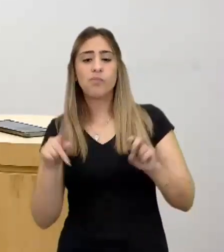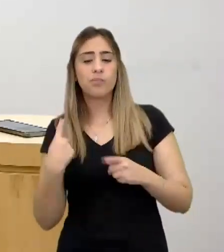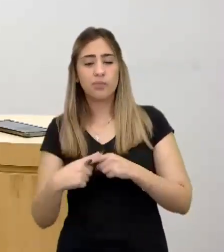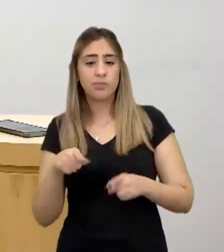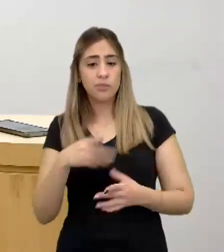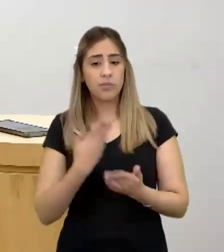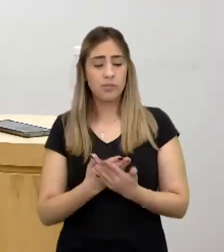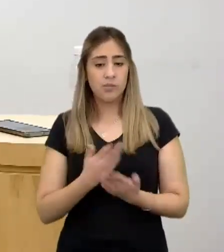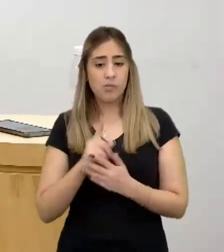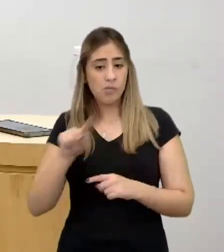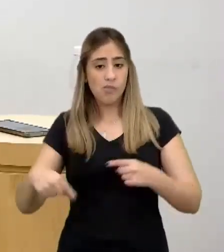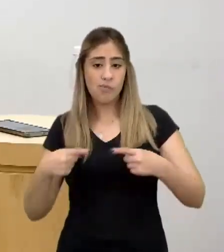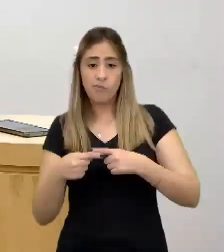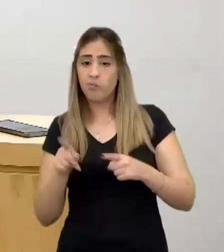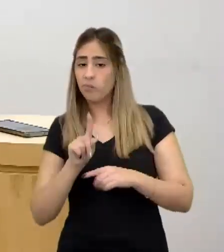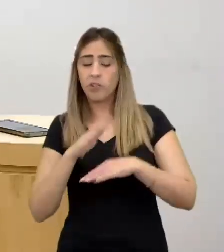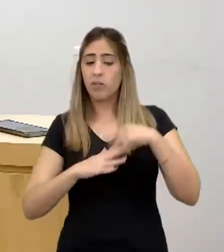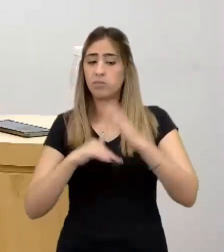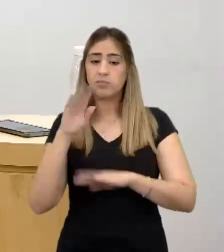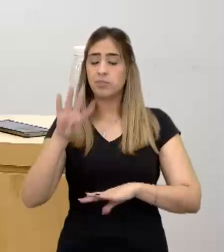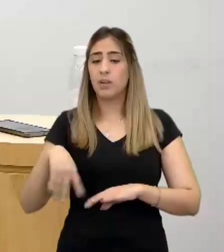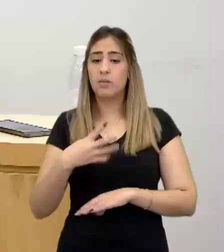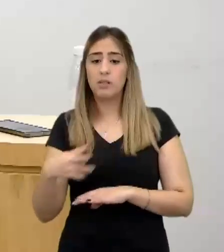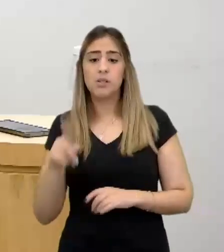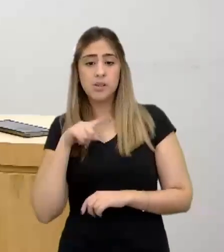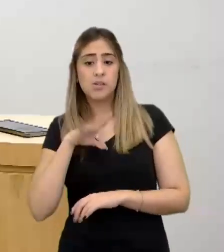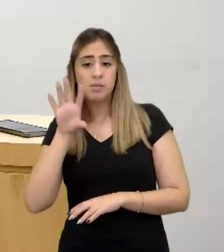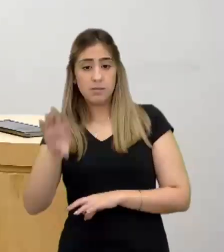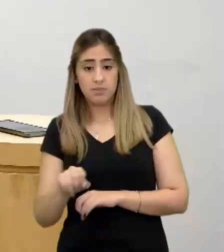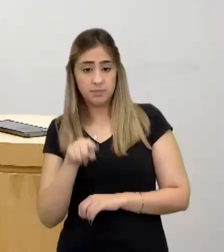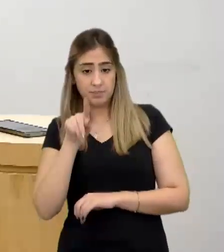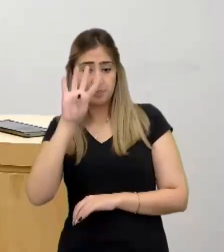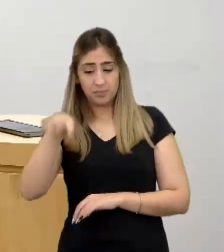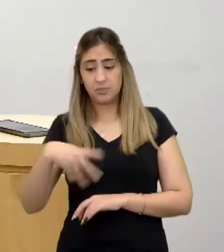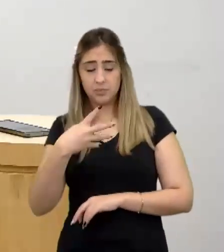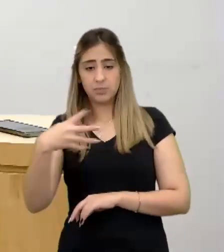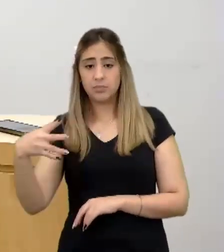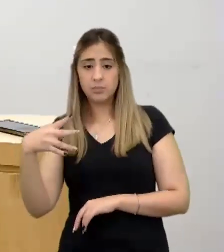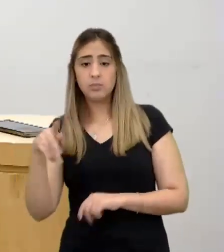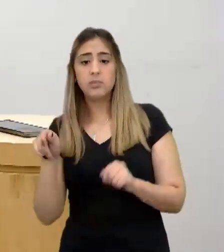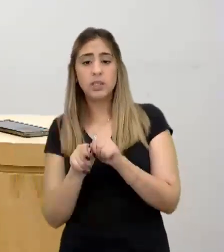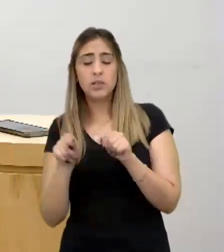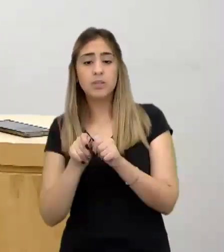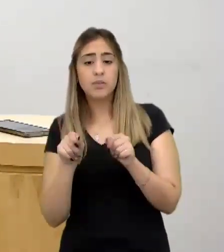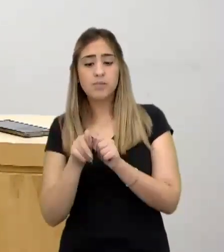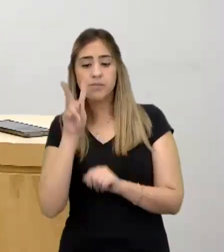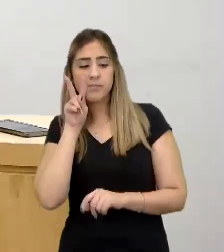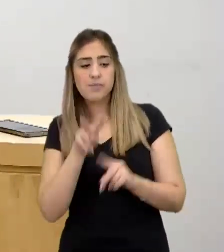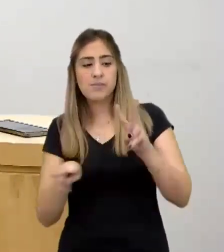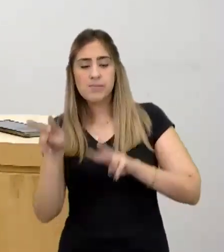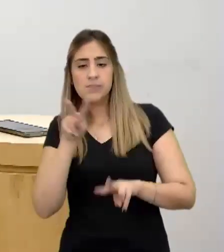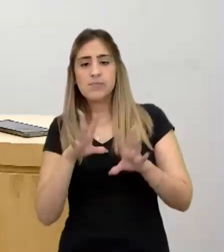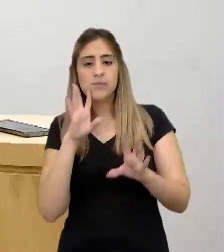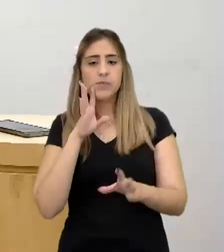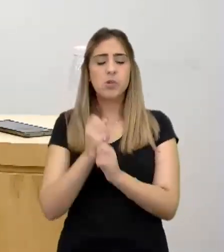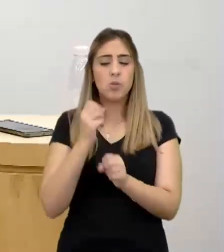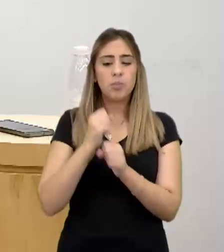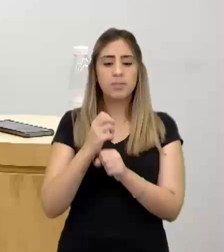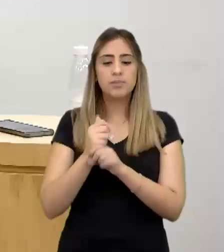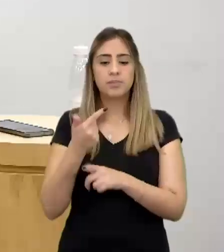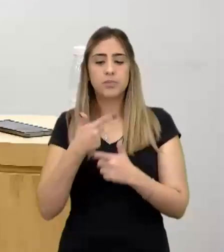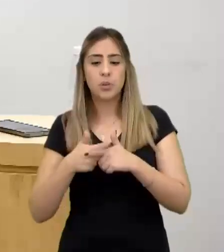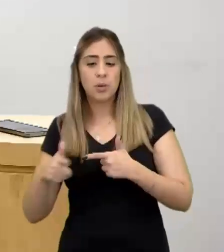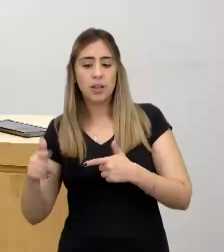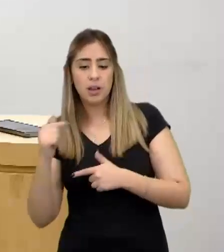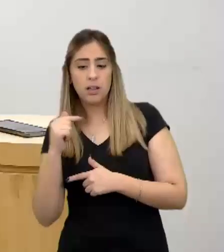essa aula, o objetivo não é ficar construindo gráfico. É pegar esse gráfico da função seno e fazer oscilações, ou seja, somar alguém,